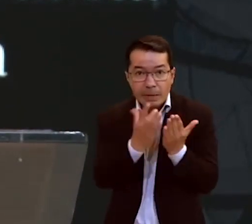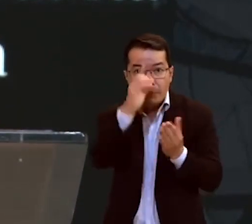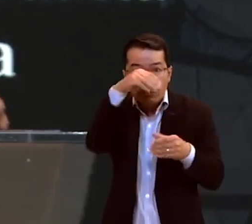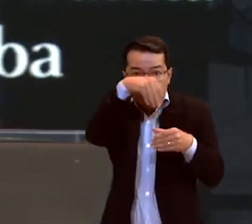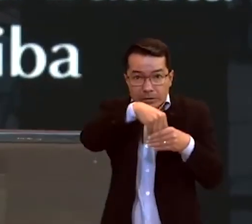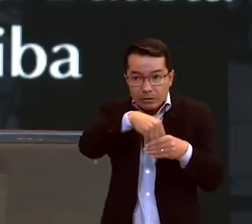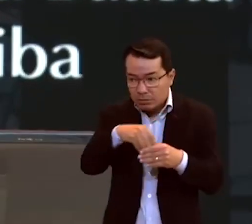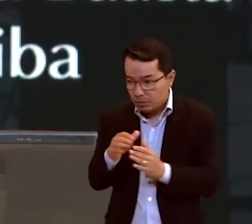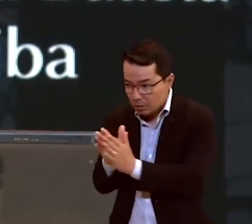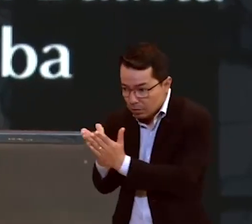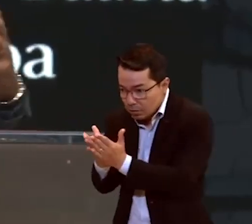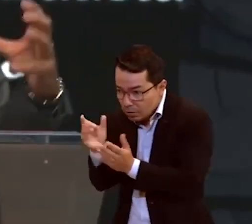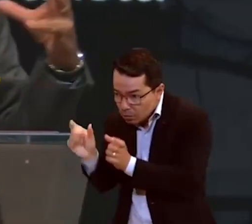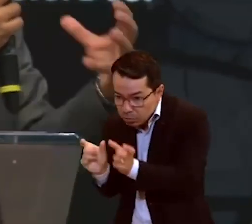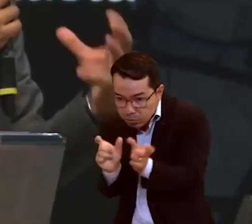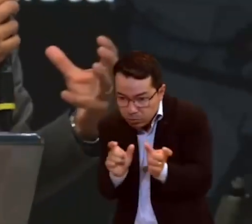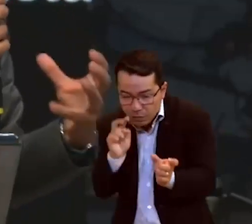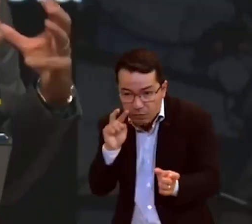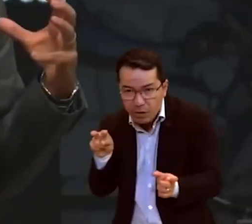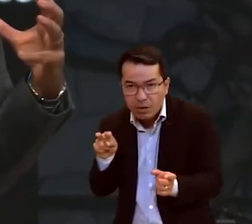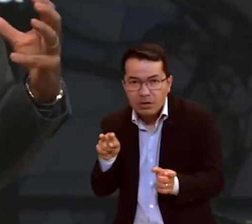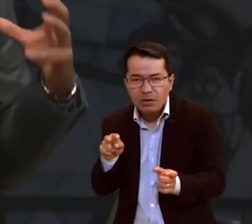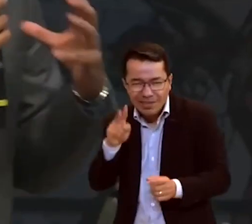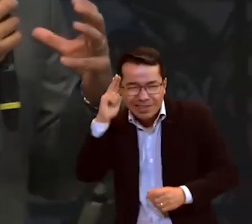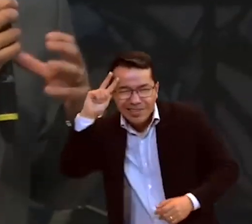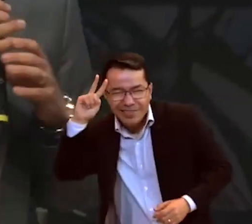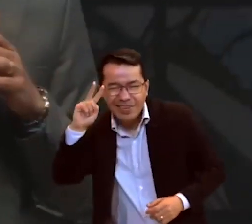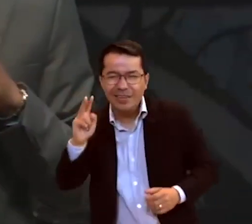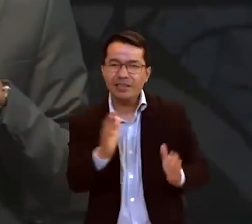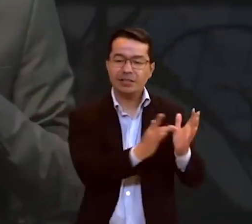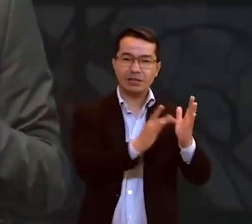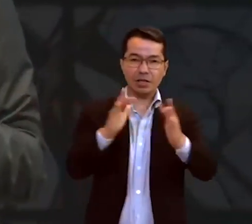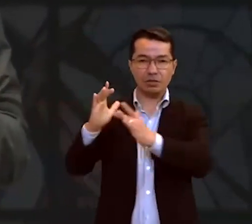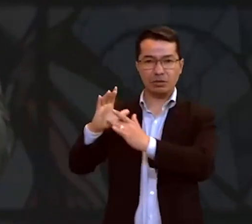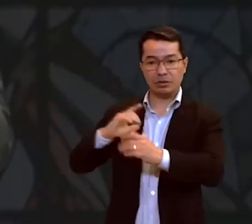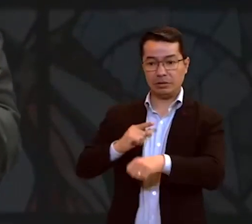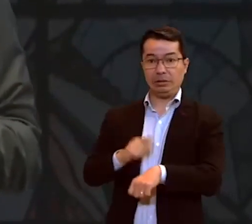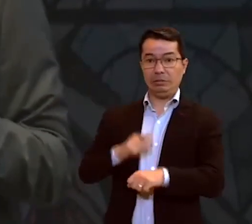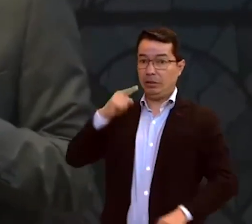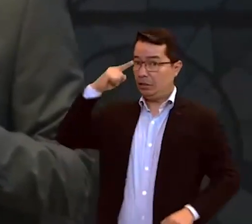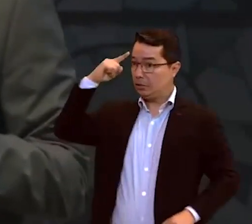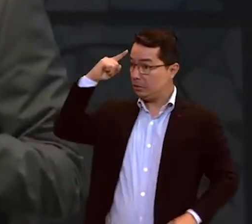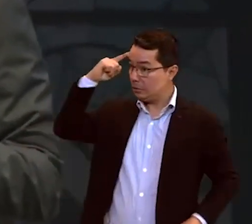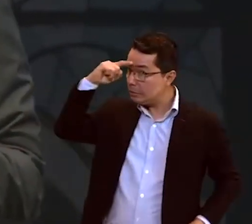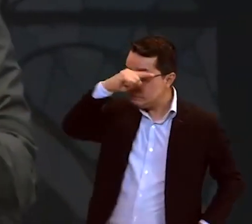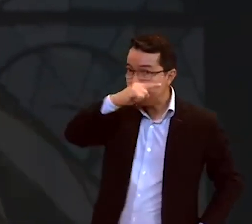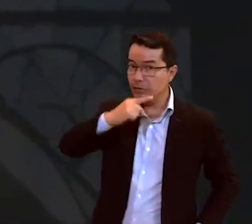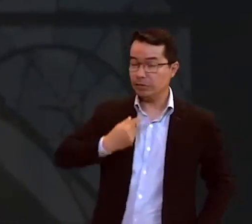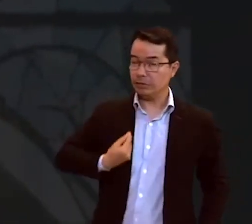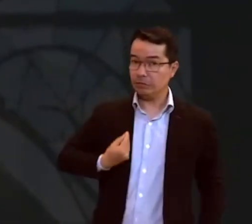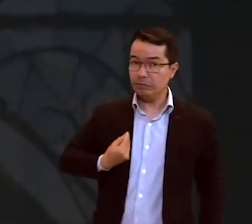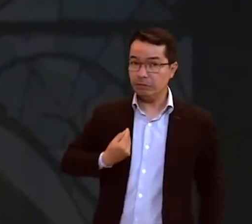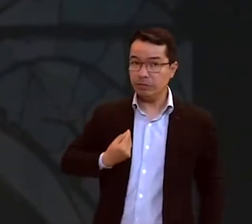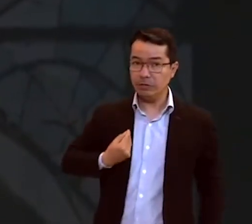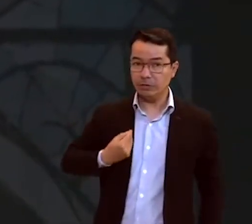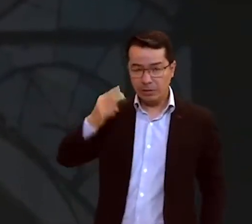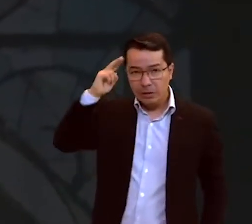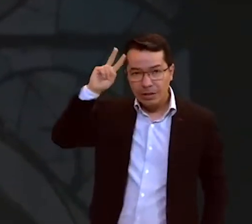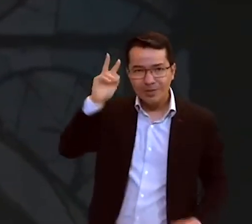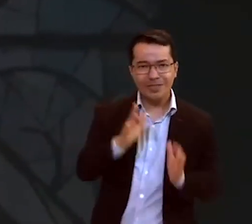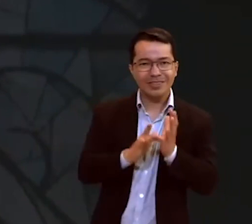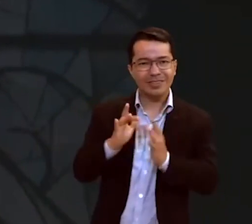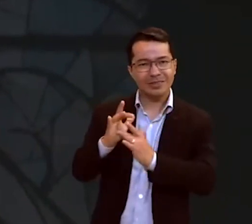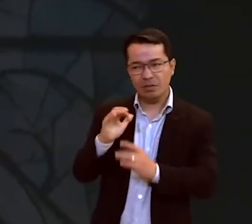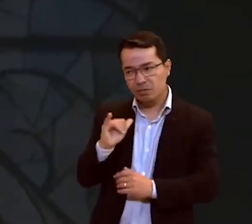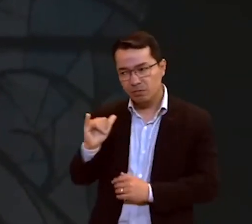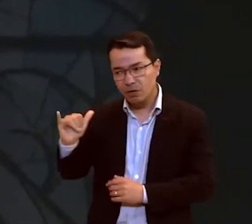Jesus, no momento mais complicado da sua vida, no momento onde ele diz que ele estava aflito, que a